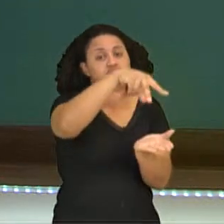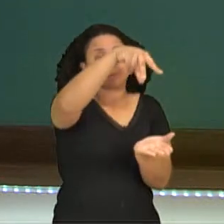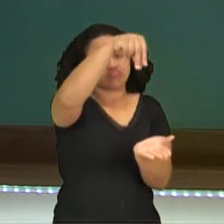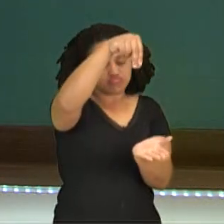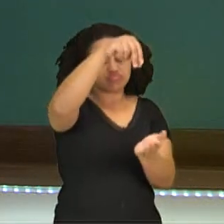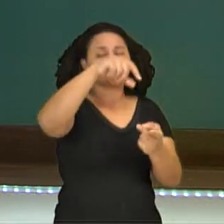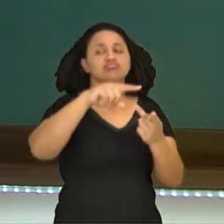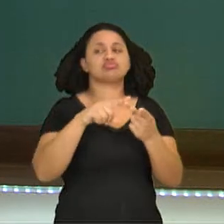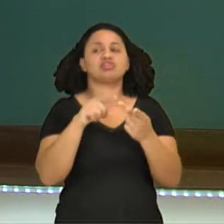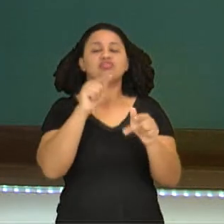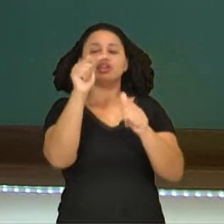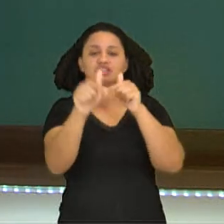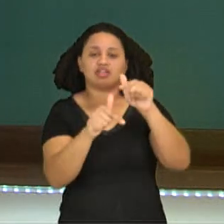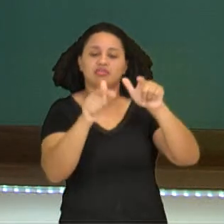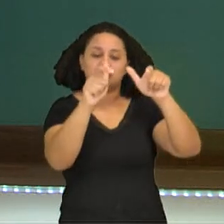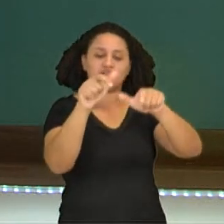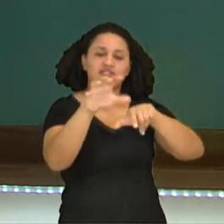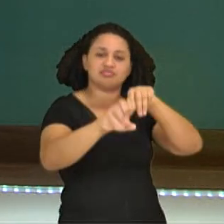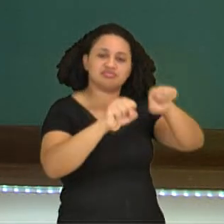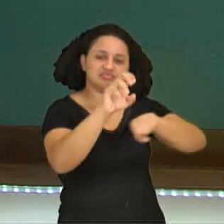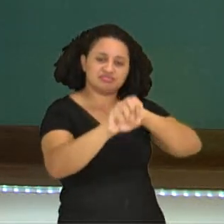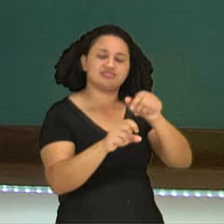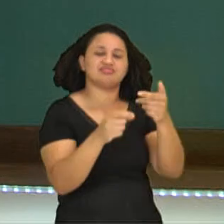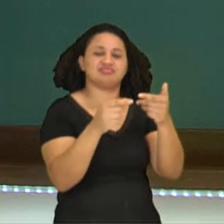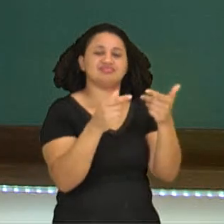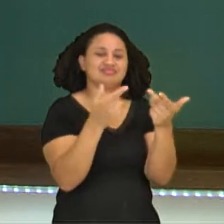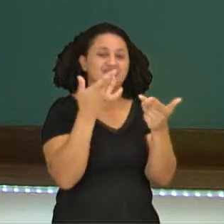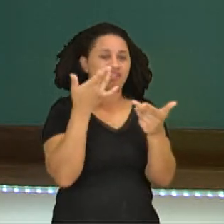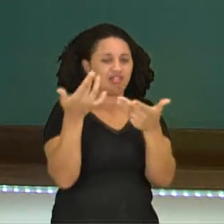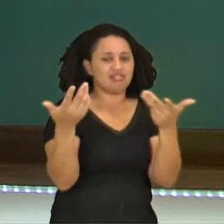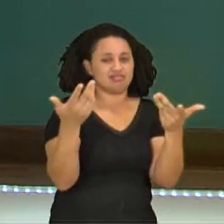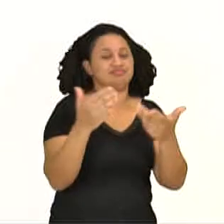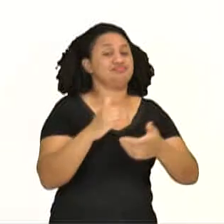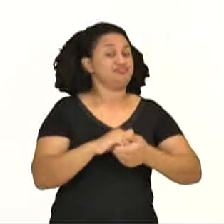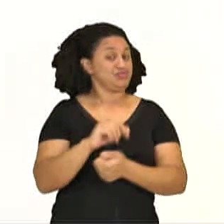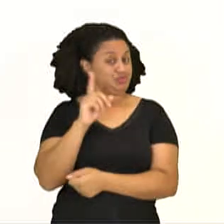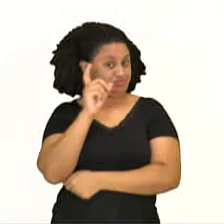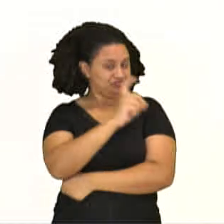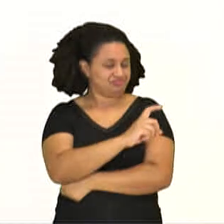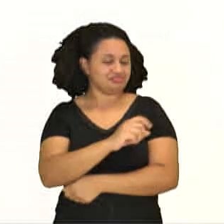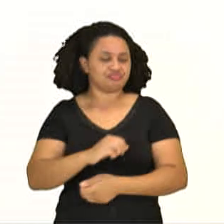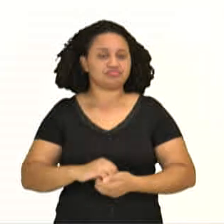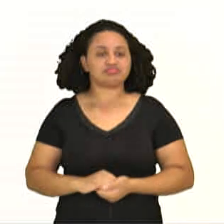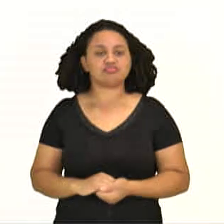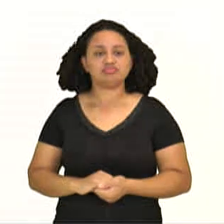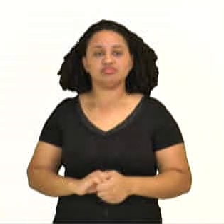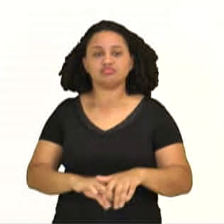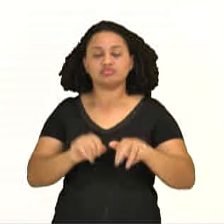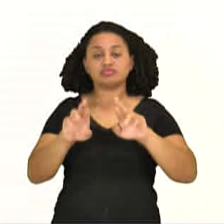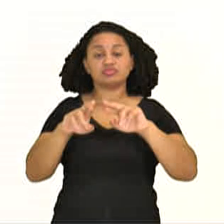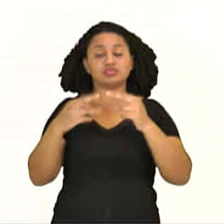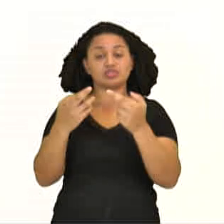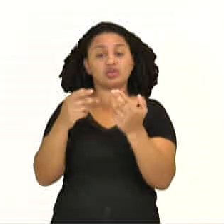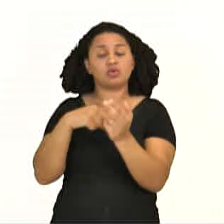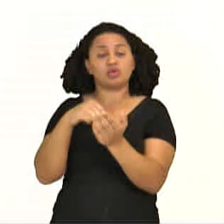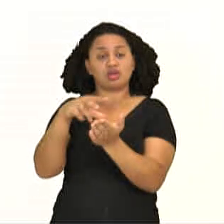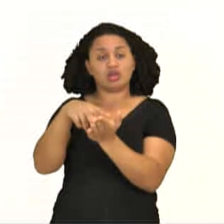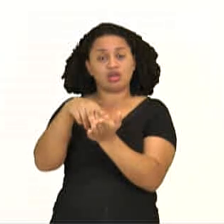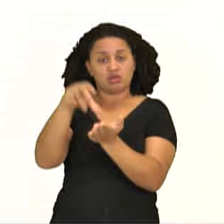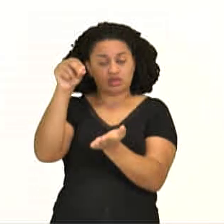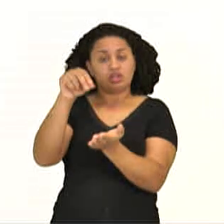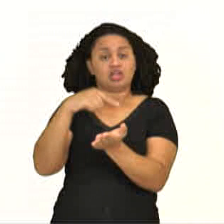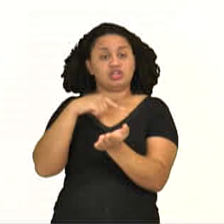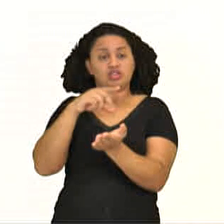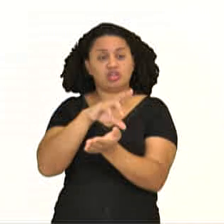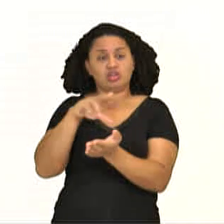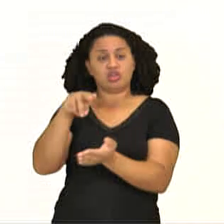vai trabalhar nas minas. Era difícil a vida do cara. O reino de Kush se desenvolveu numa região conhecida como Núbia,